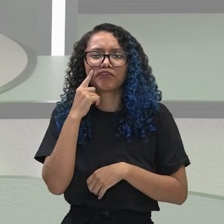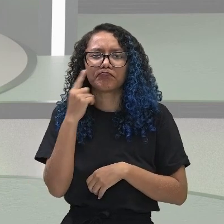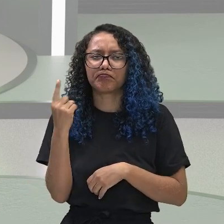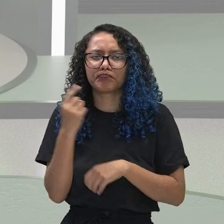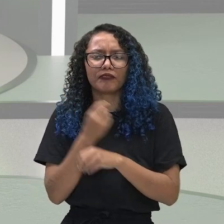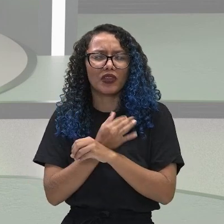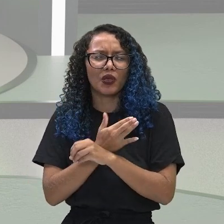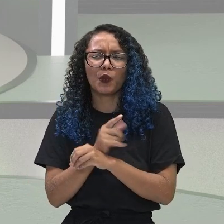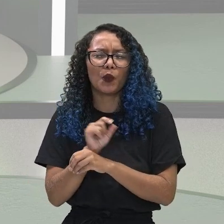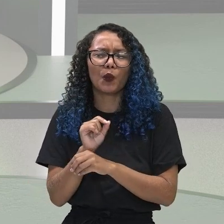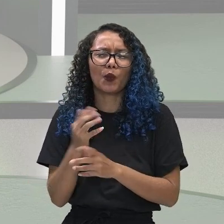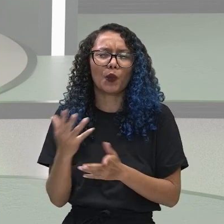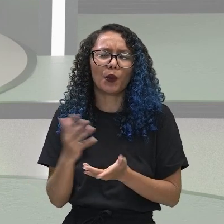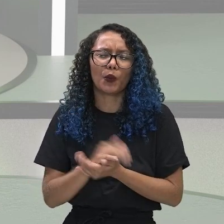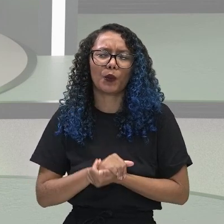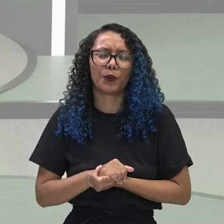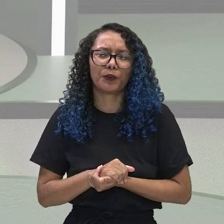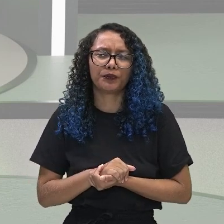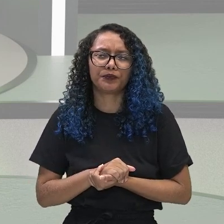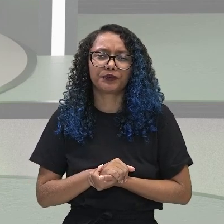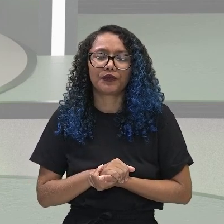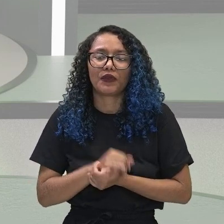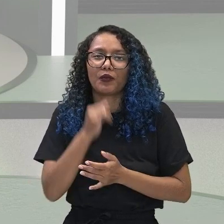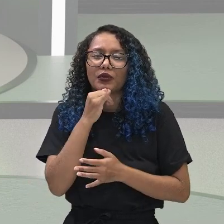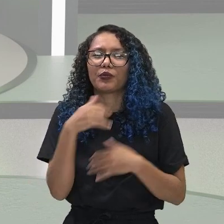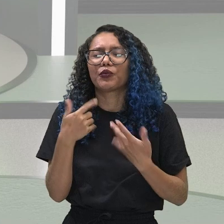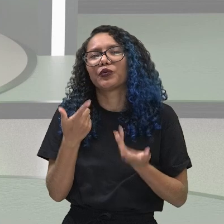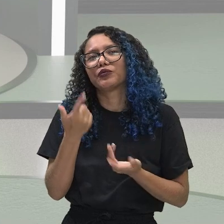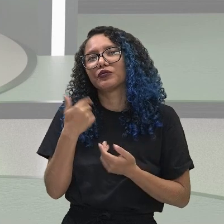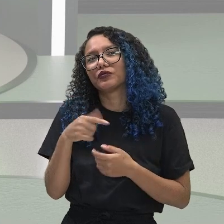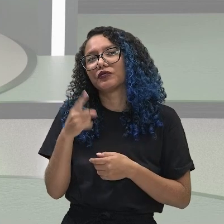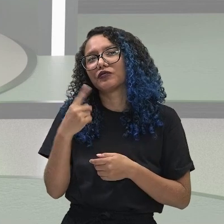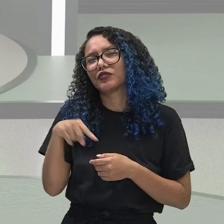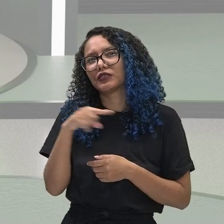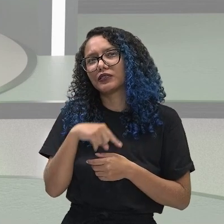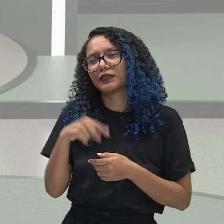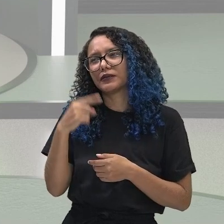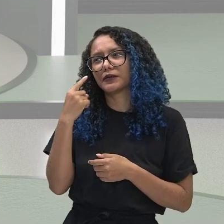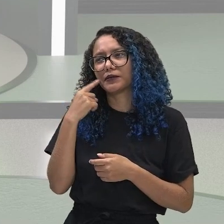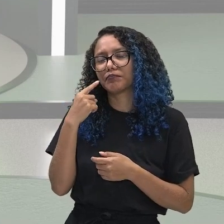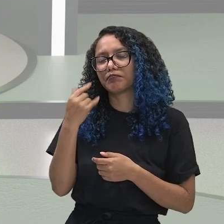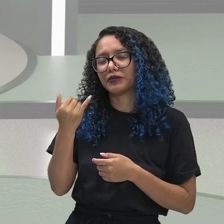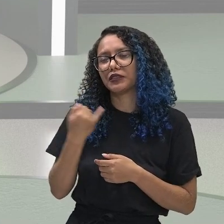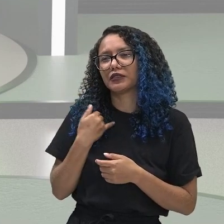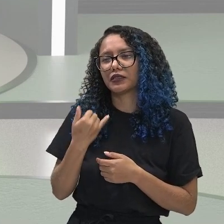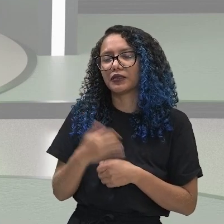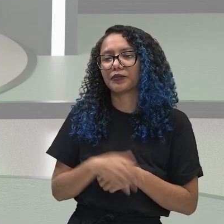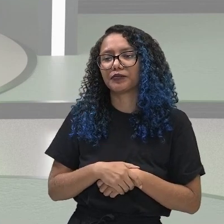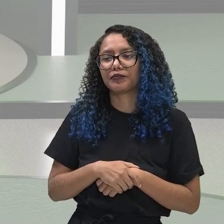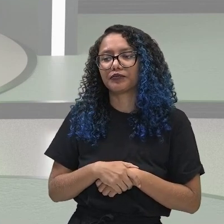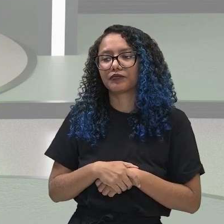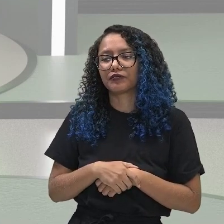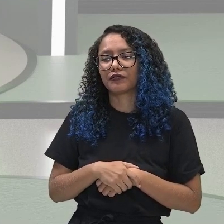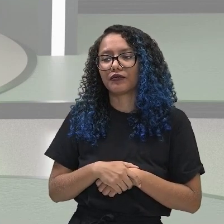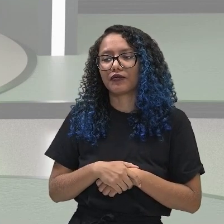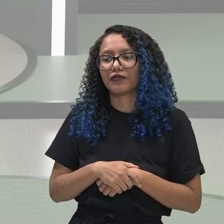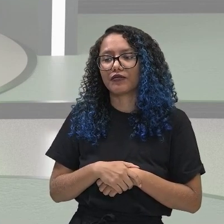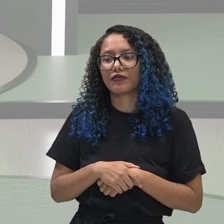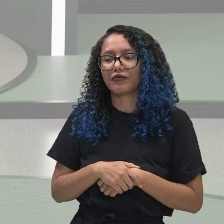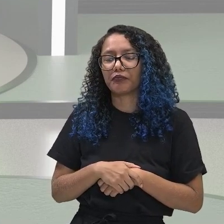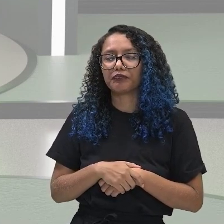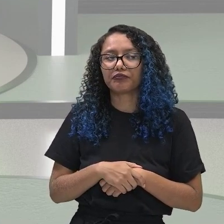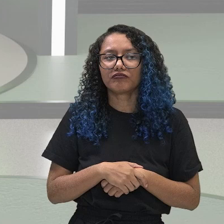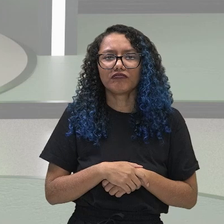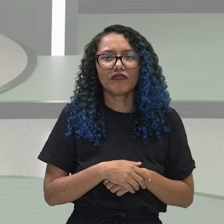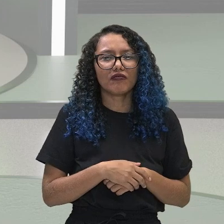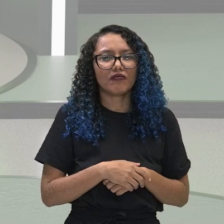substância ácido, você diz assim, professora, eu não vejo aonde que eles fazem parte